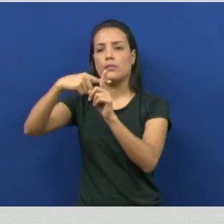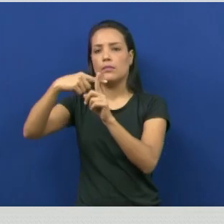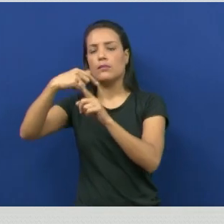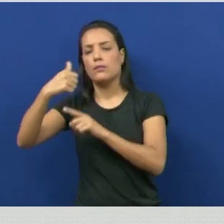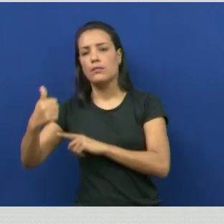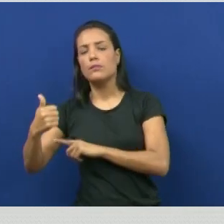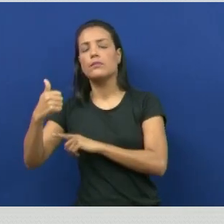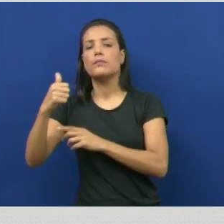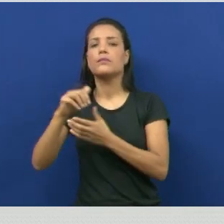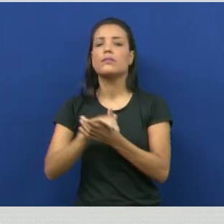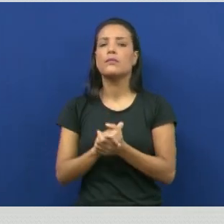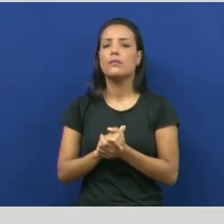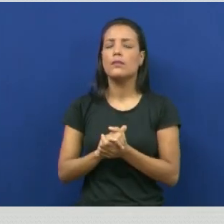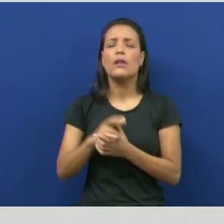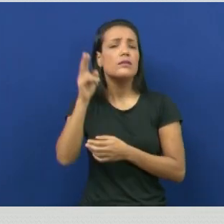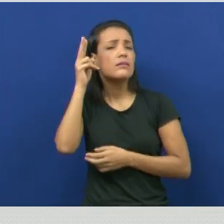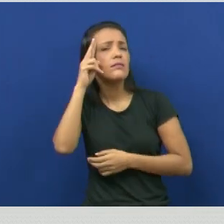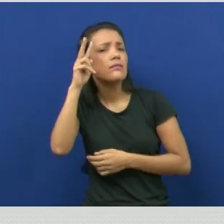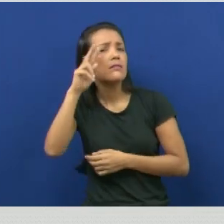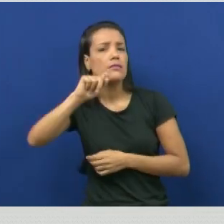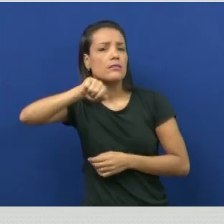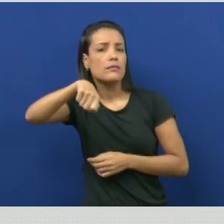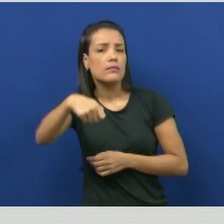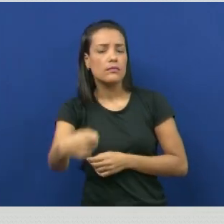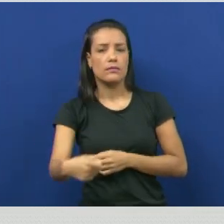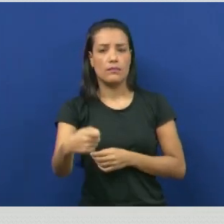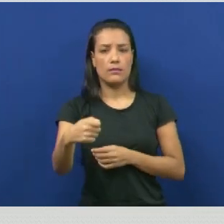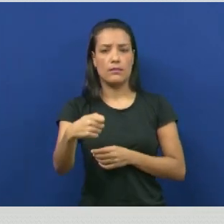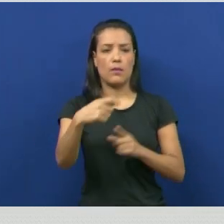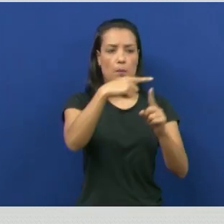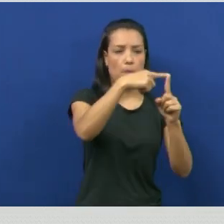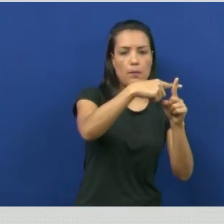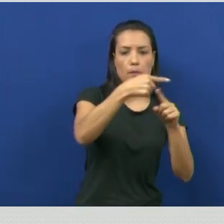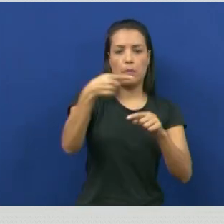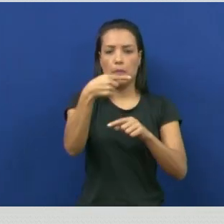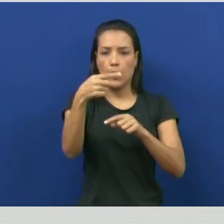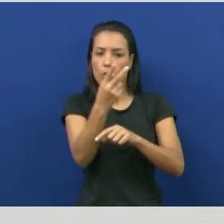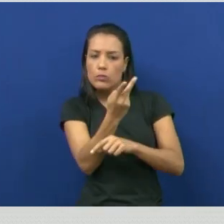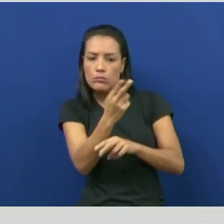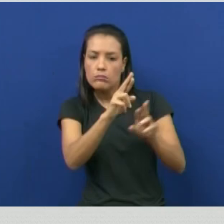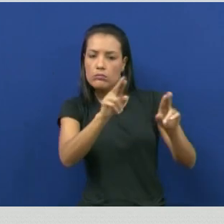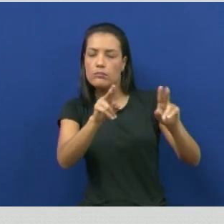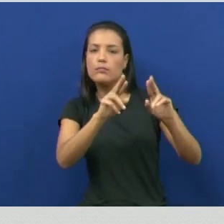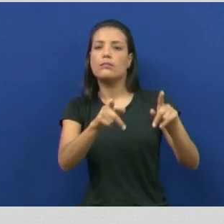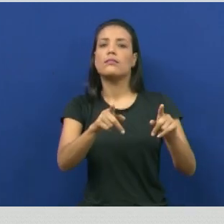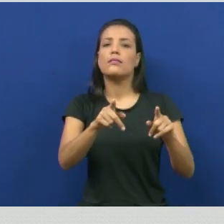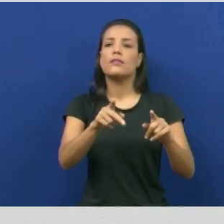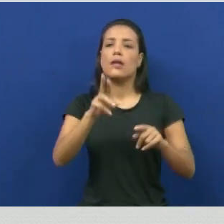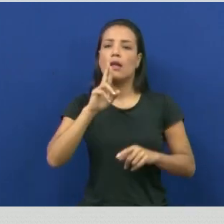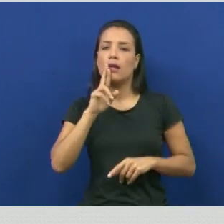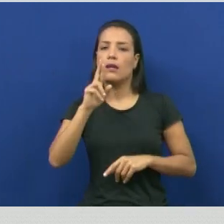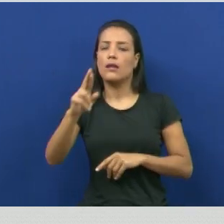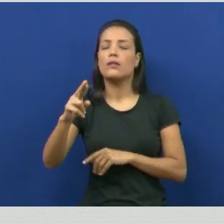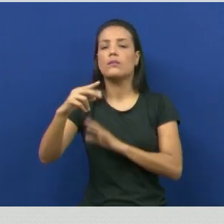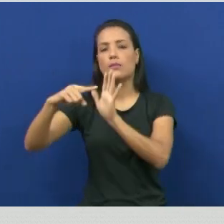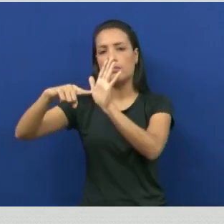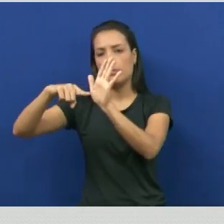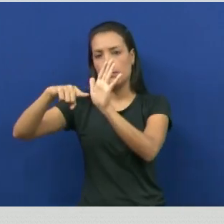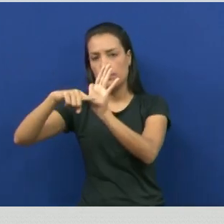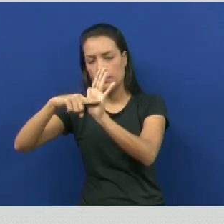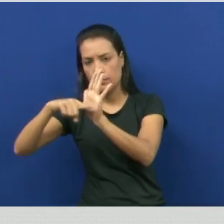sinais diferentes ia dar um número negativo? Menos 1 vezes mais 1 igual a menos 1